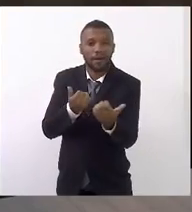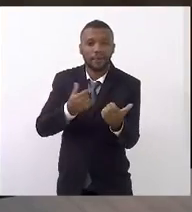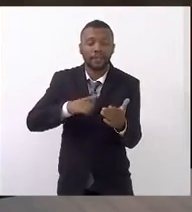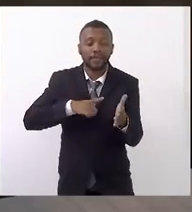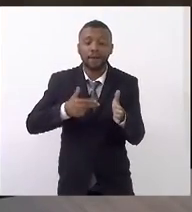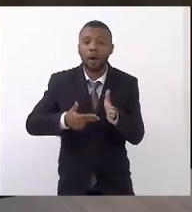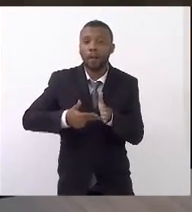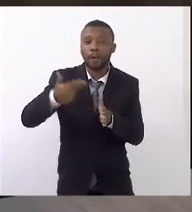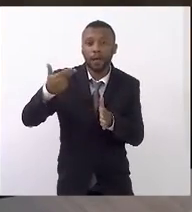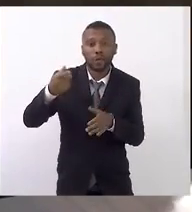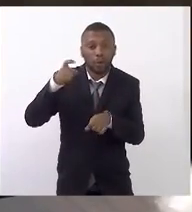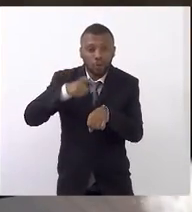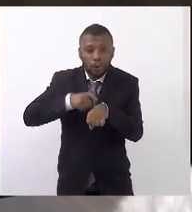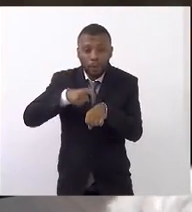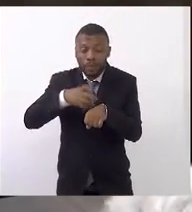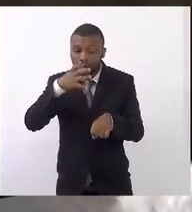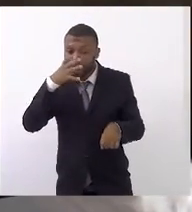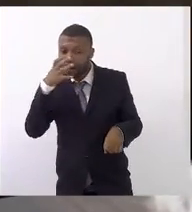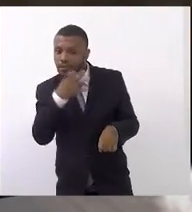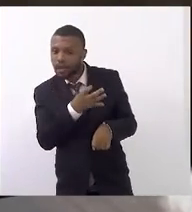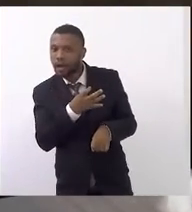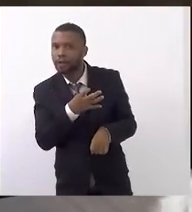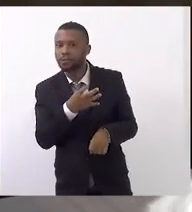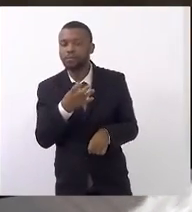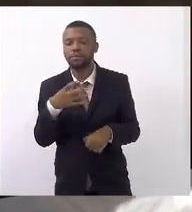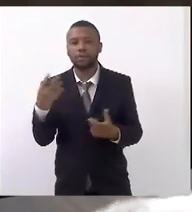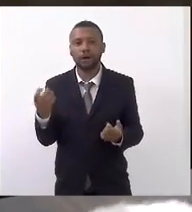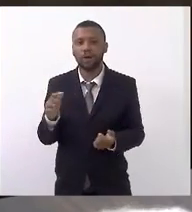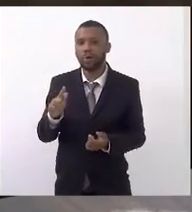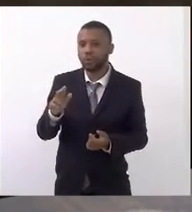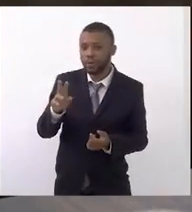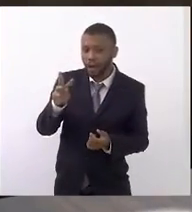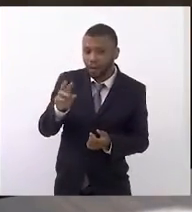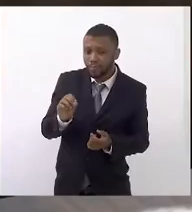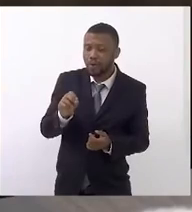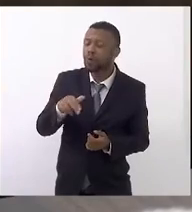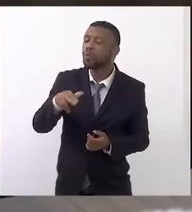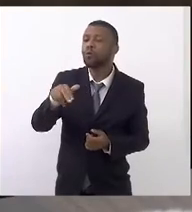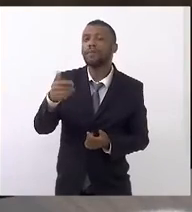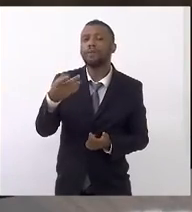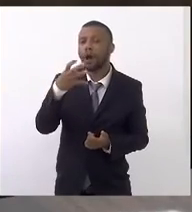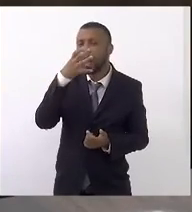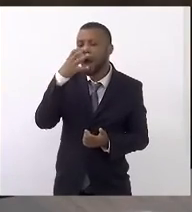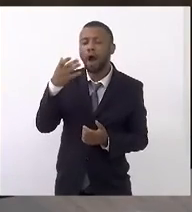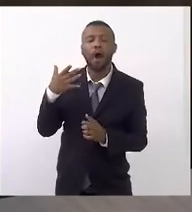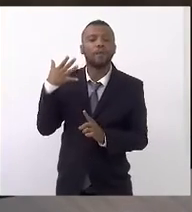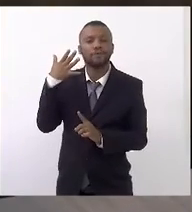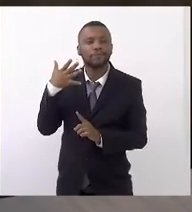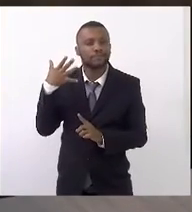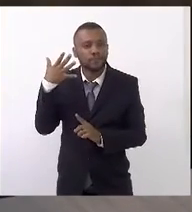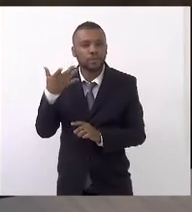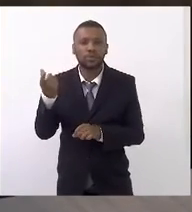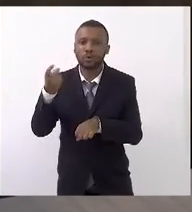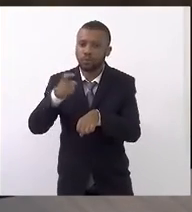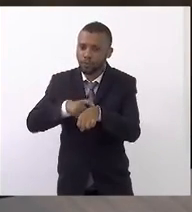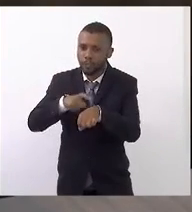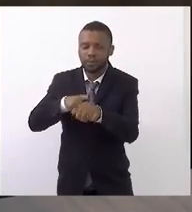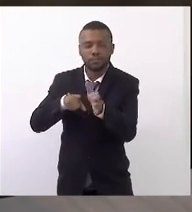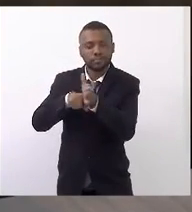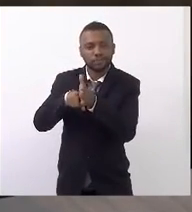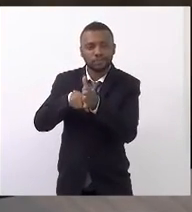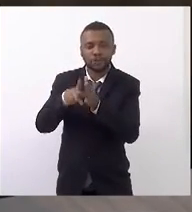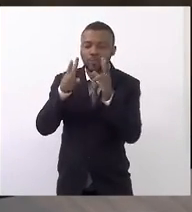momento do crime que ele foi acusado. Gugu nunca foi ouvido durante as investigações. Foi reconhecido por uma foto